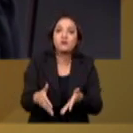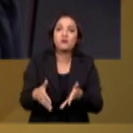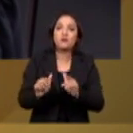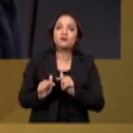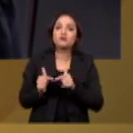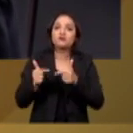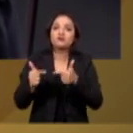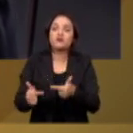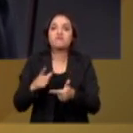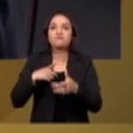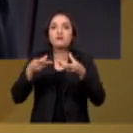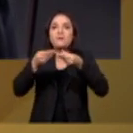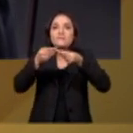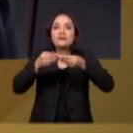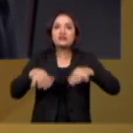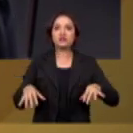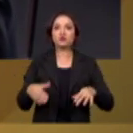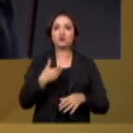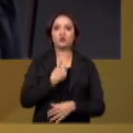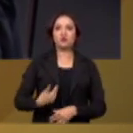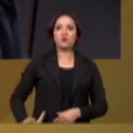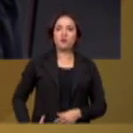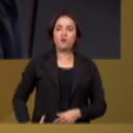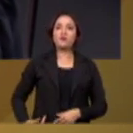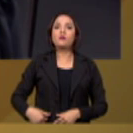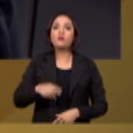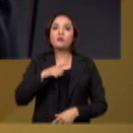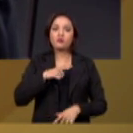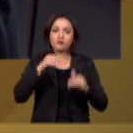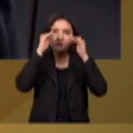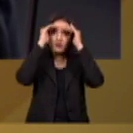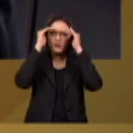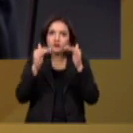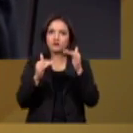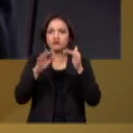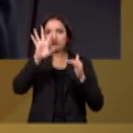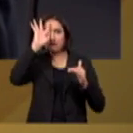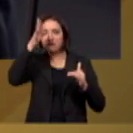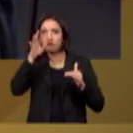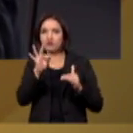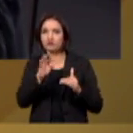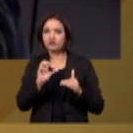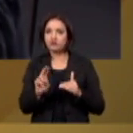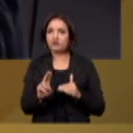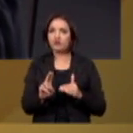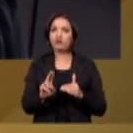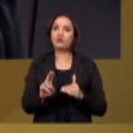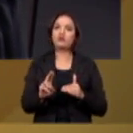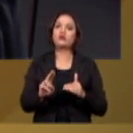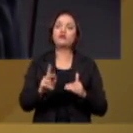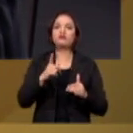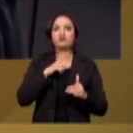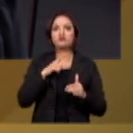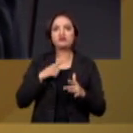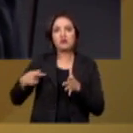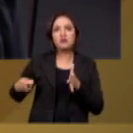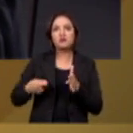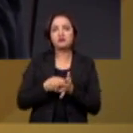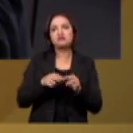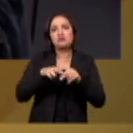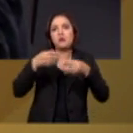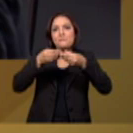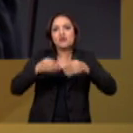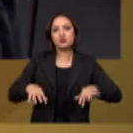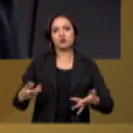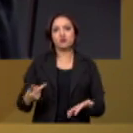e causa dano cara fique sujeito à jurisdição do tcu responderão solidariamente pelos prejuízos causados